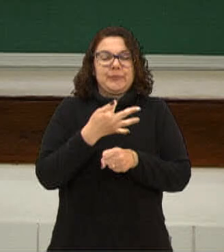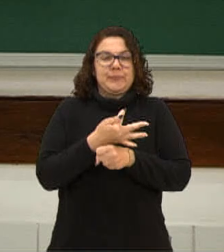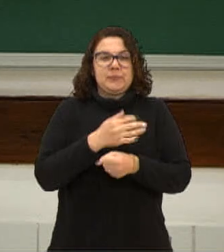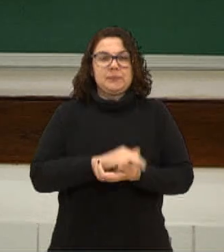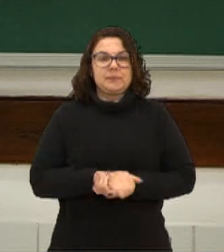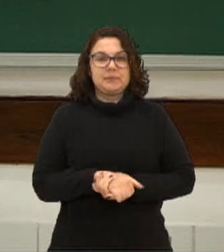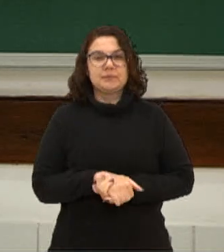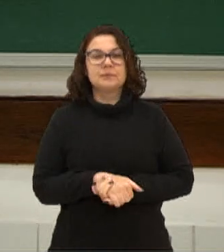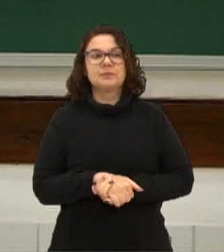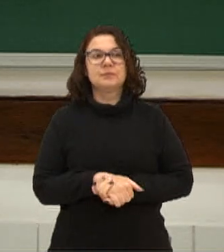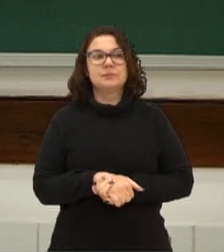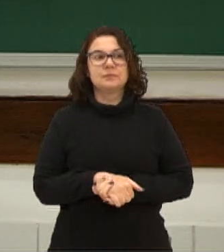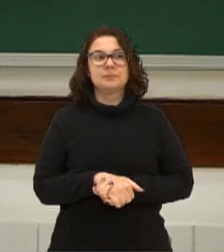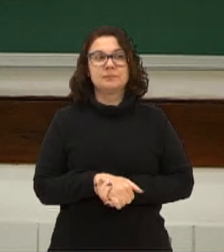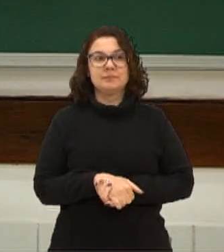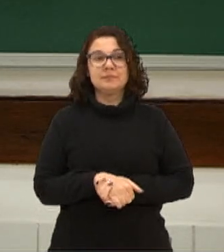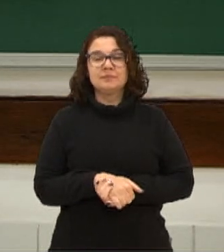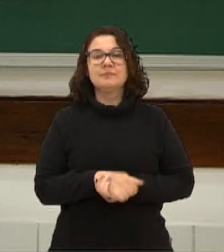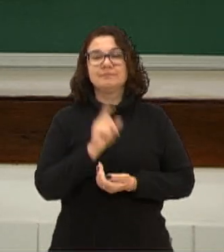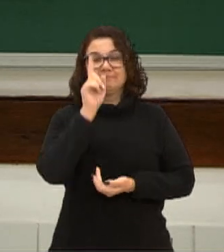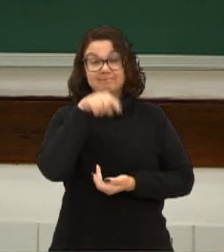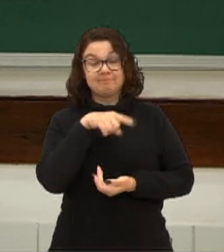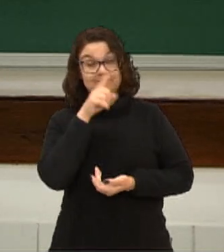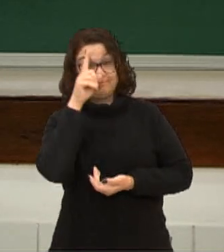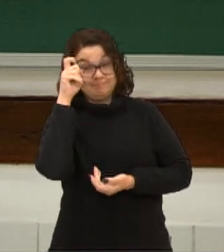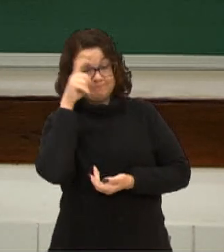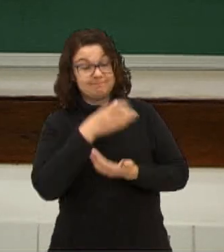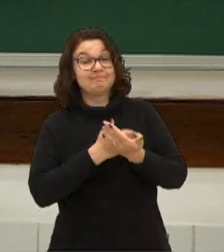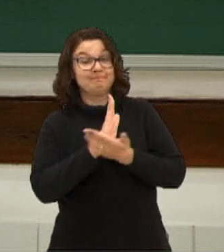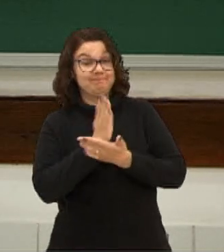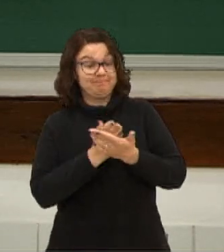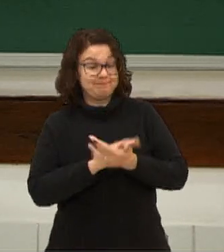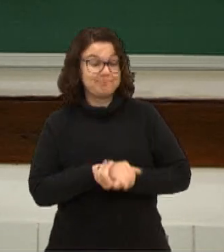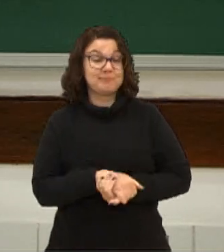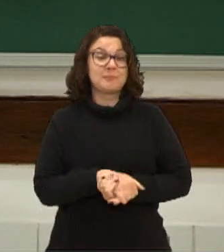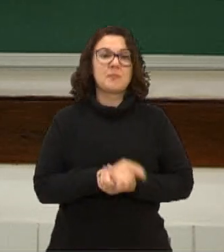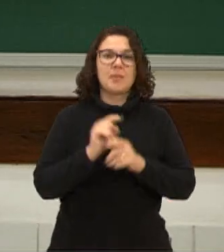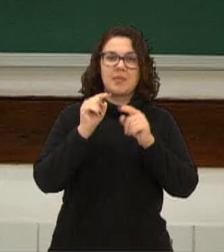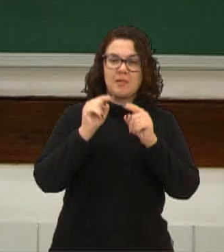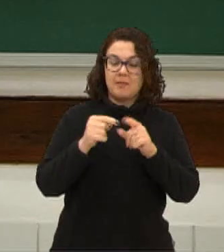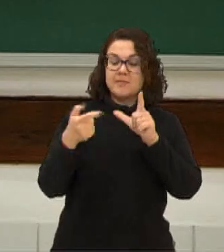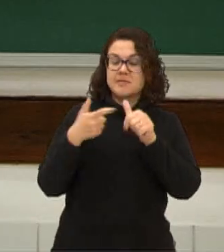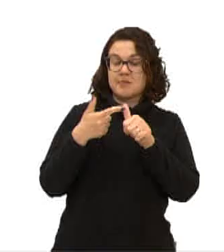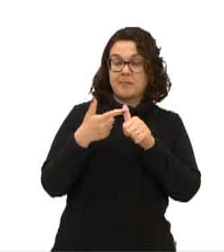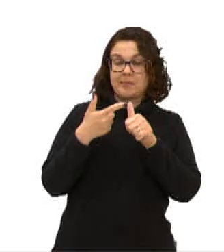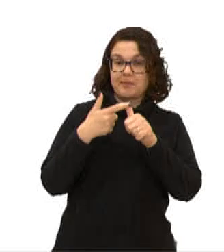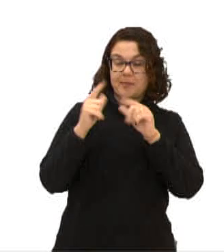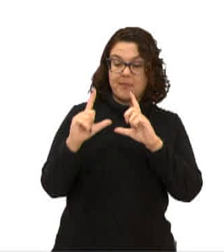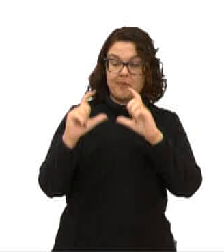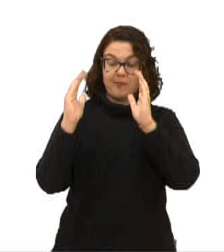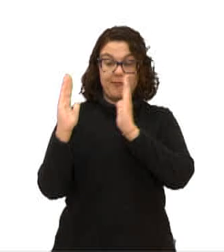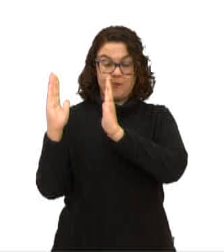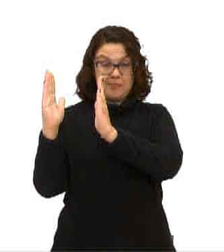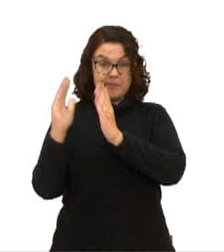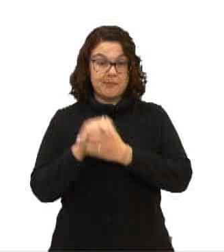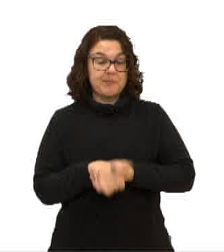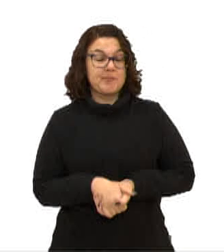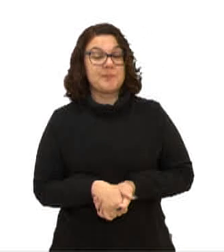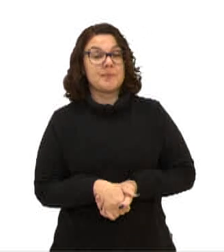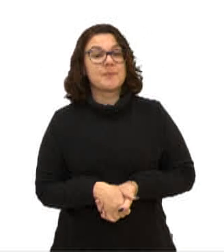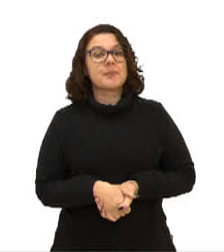bus em movimento, um pouquinho desconfortável, Essa primeira imagem aqui que eu estou mostrando para